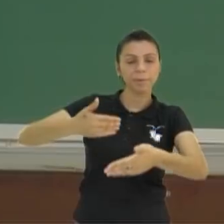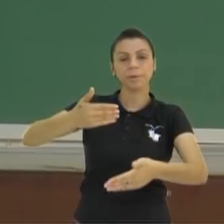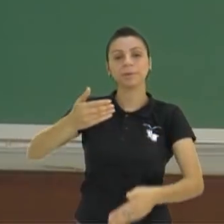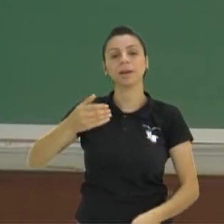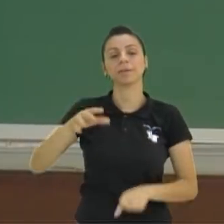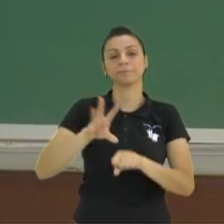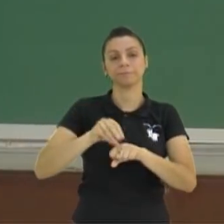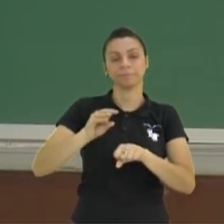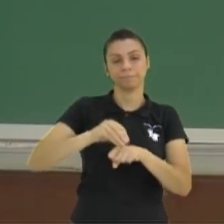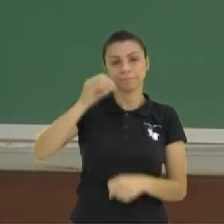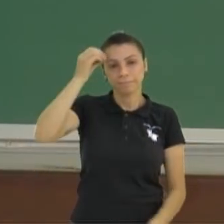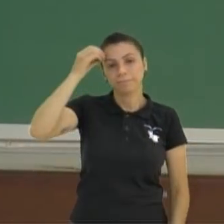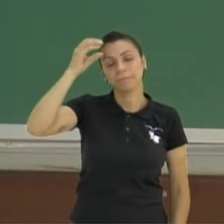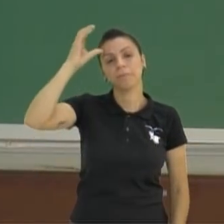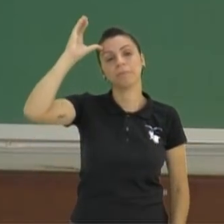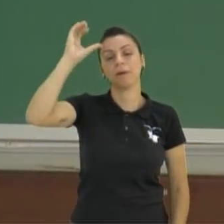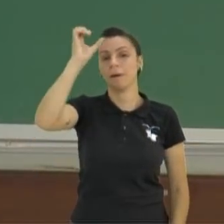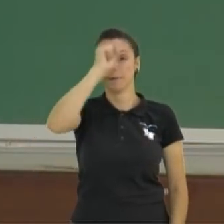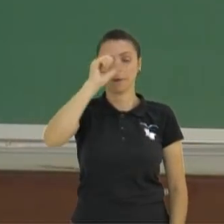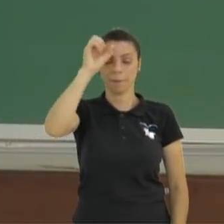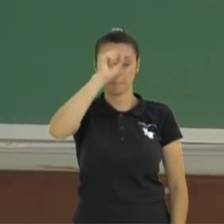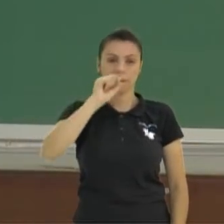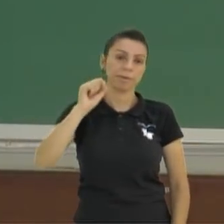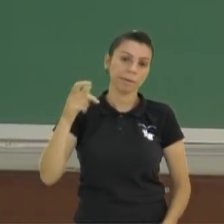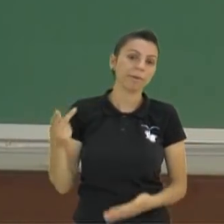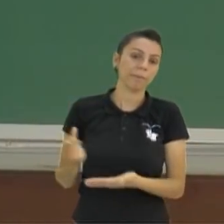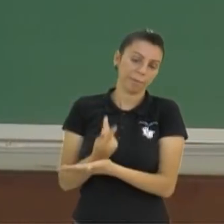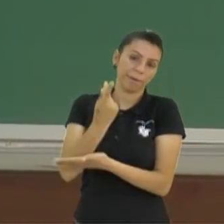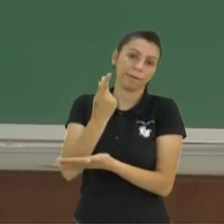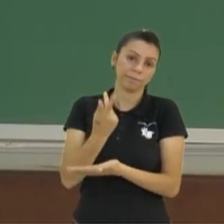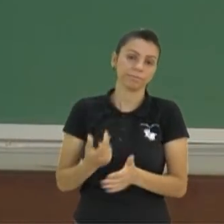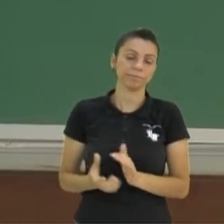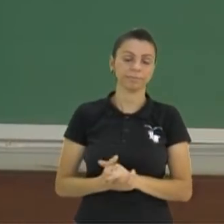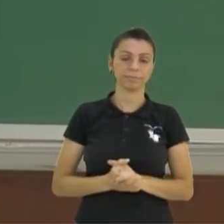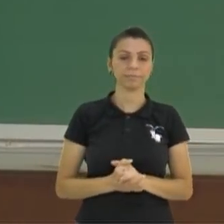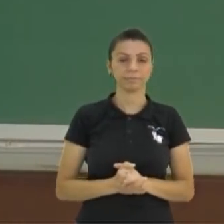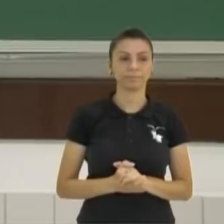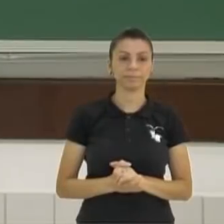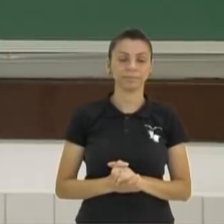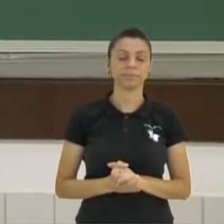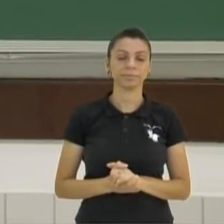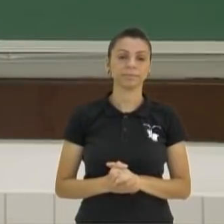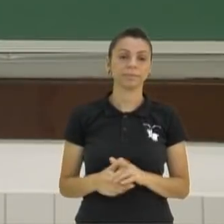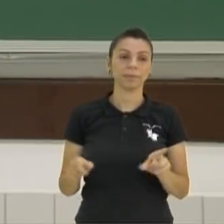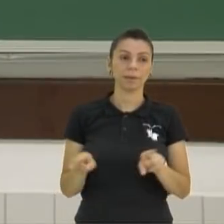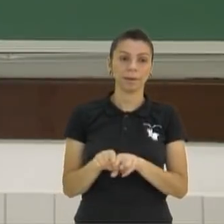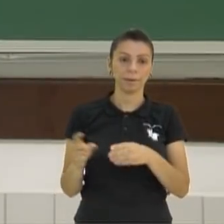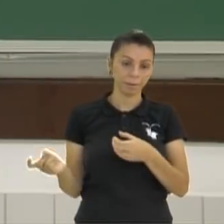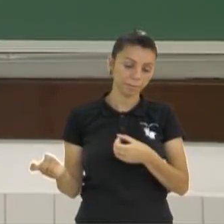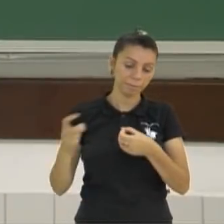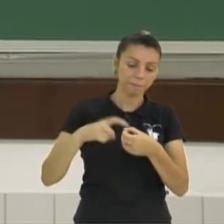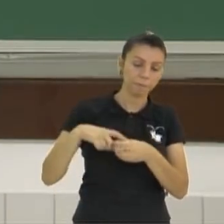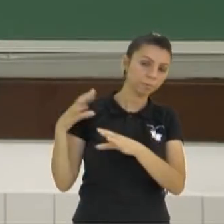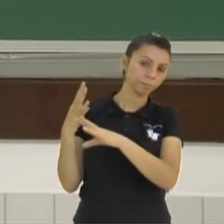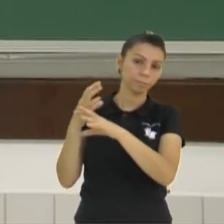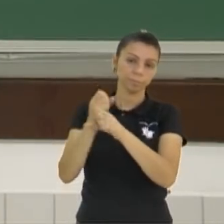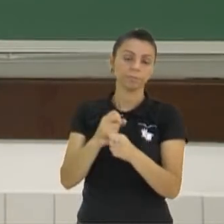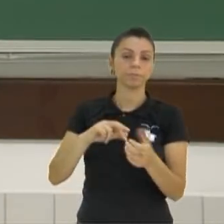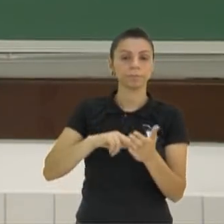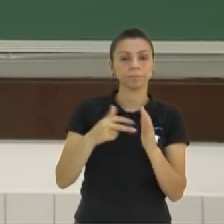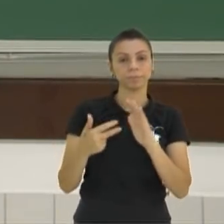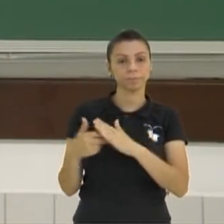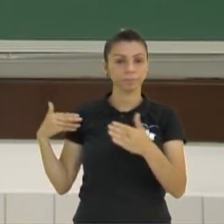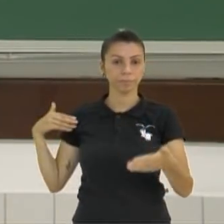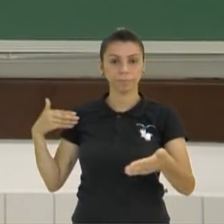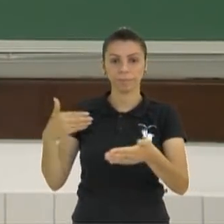crescimento pessoal, aprender com nossos erros. Bem, agora vamos retomar um pouquinho aqui o que a